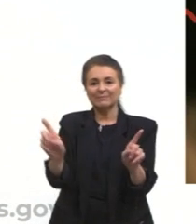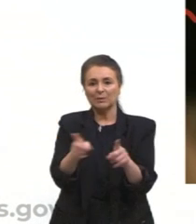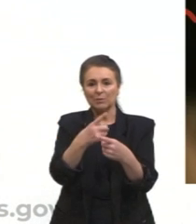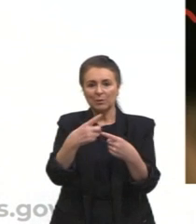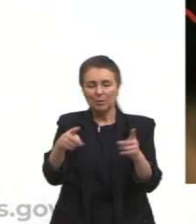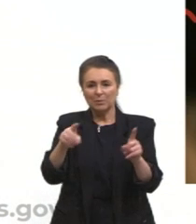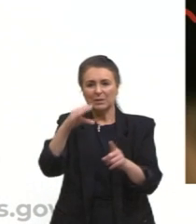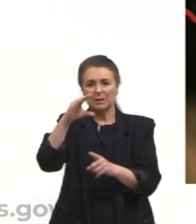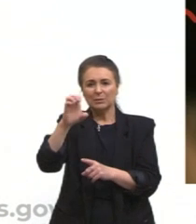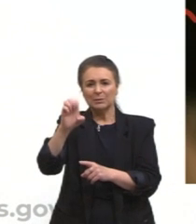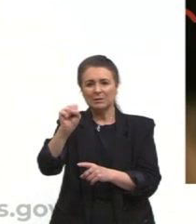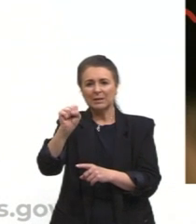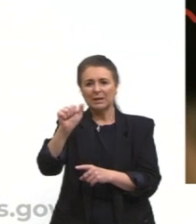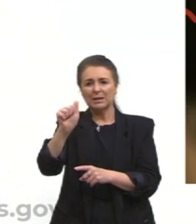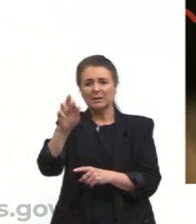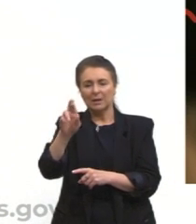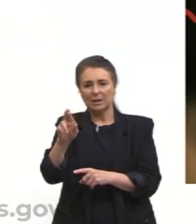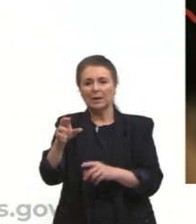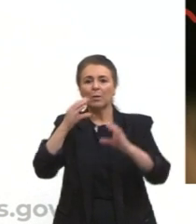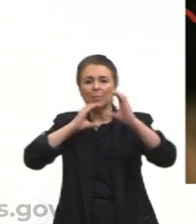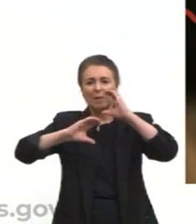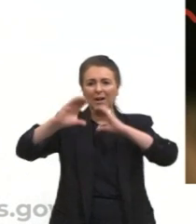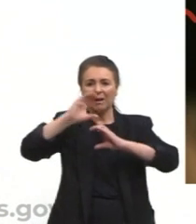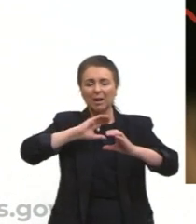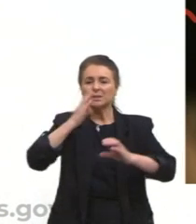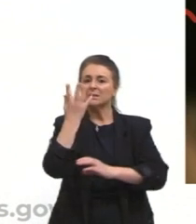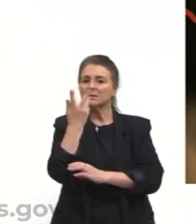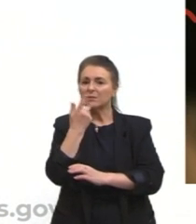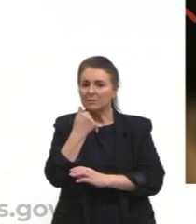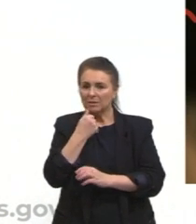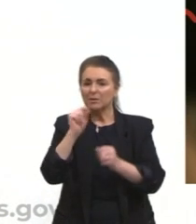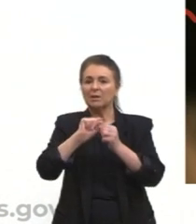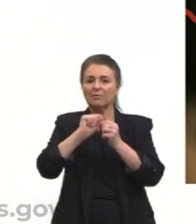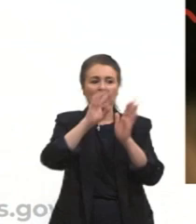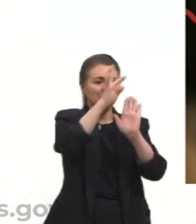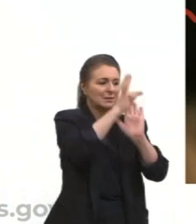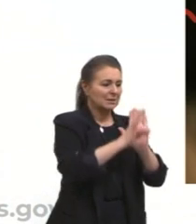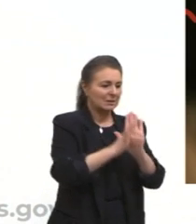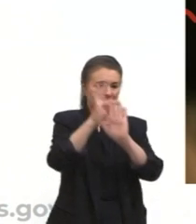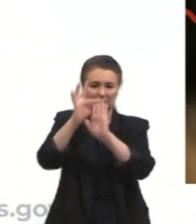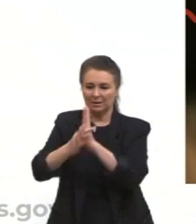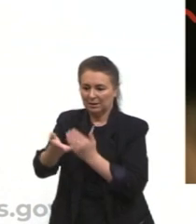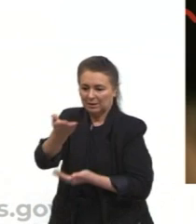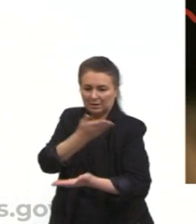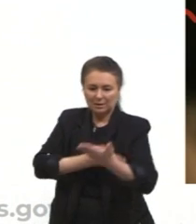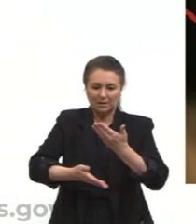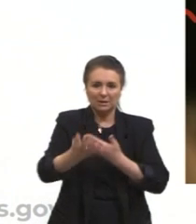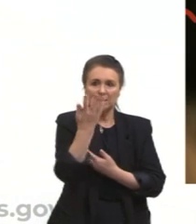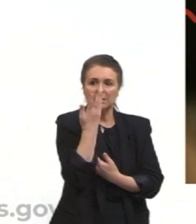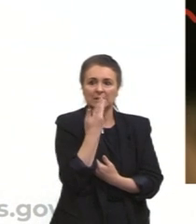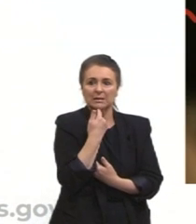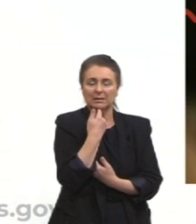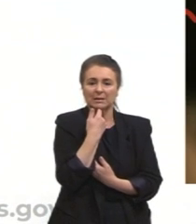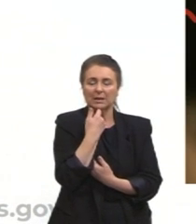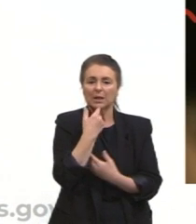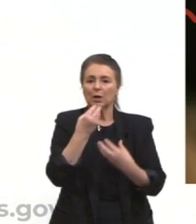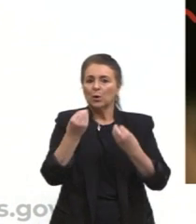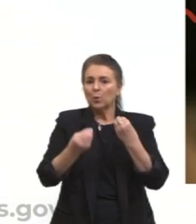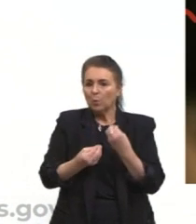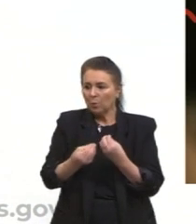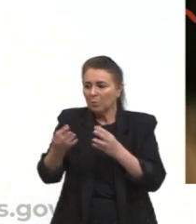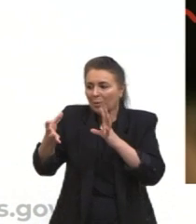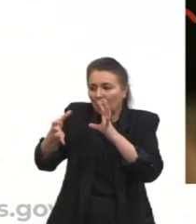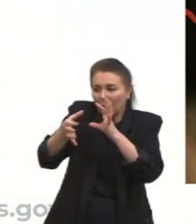César Mc que a canção infantil que faz outras intertextualidades com outros textos infantis Então como uma coisa vai